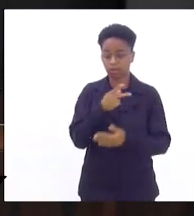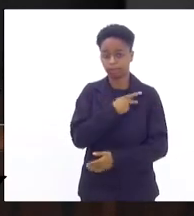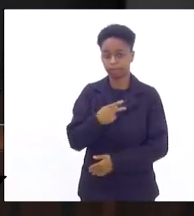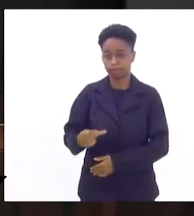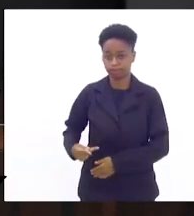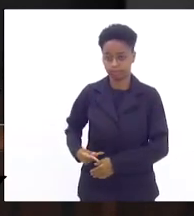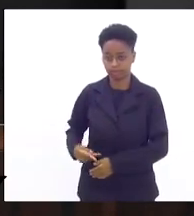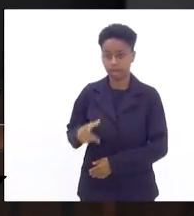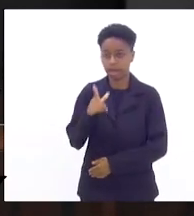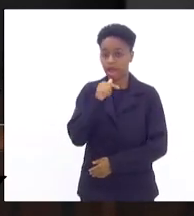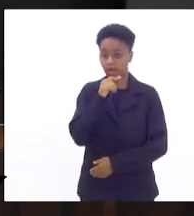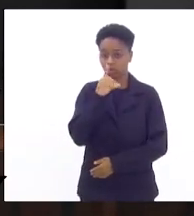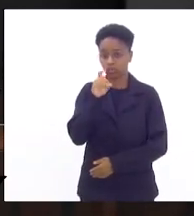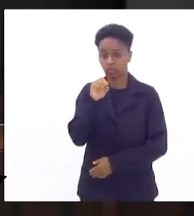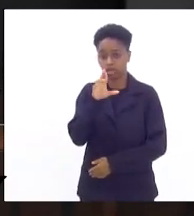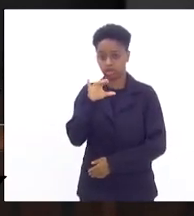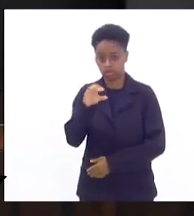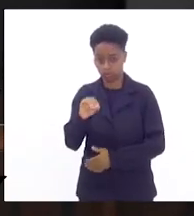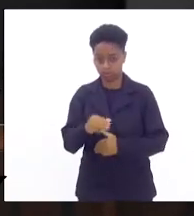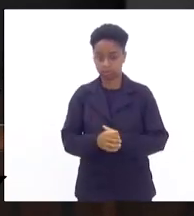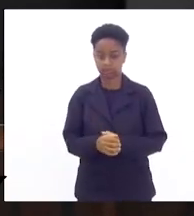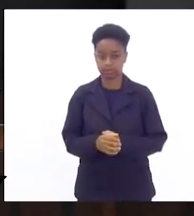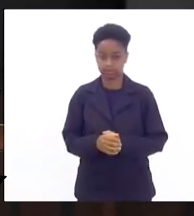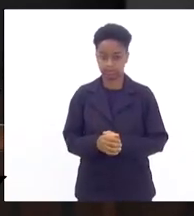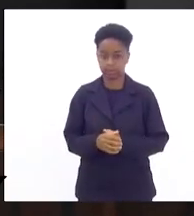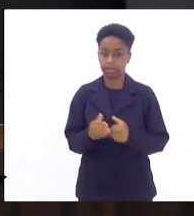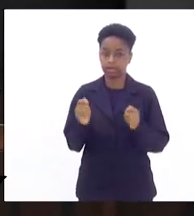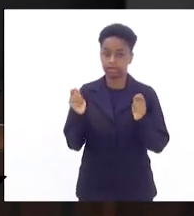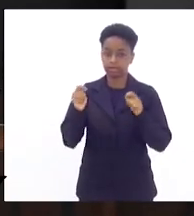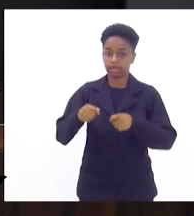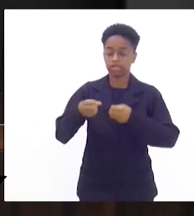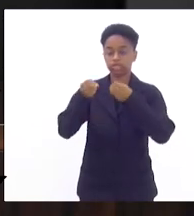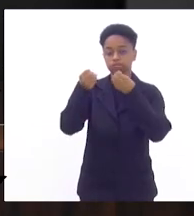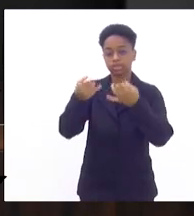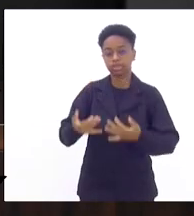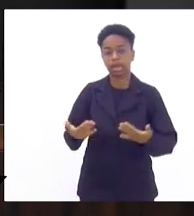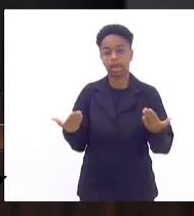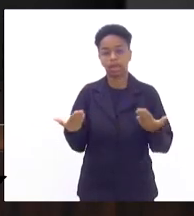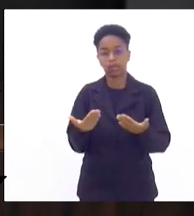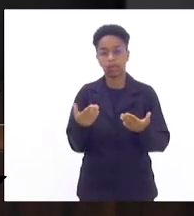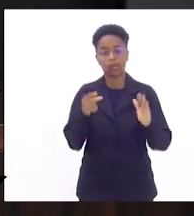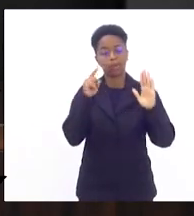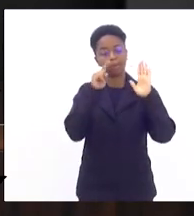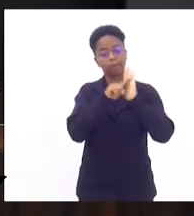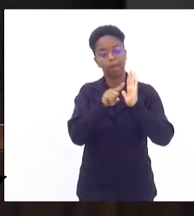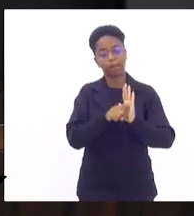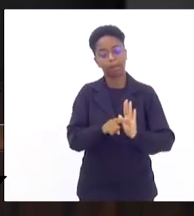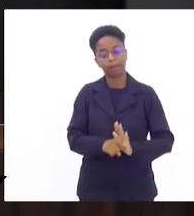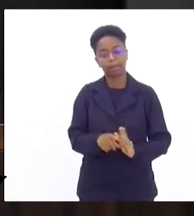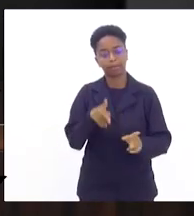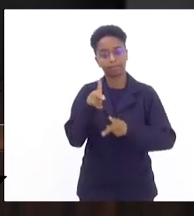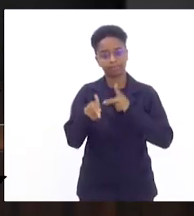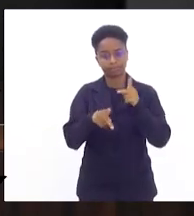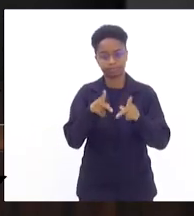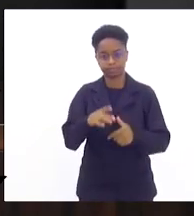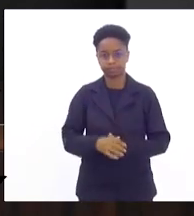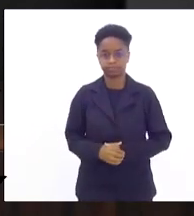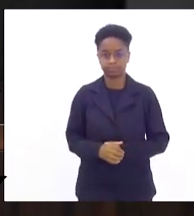presidente da Águas do Rio para que possa vir aqui esclarecer as perguntas da população.